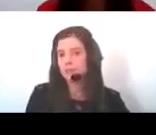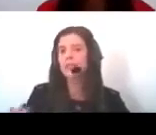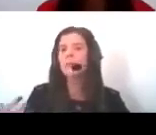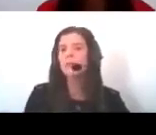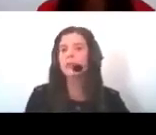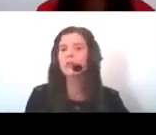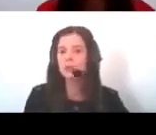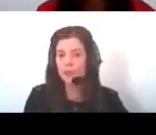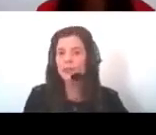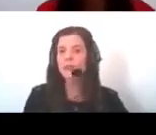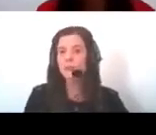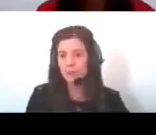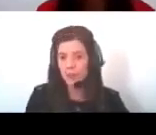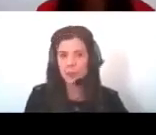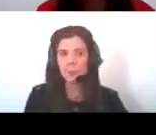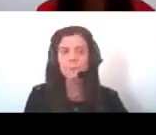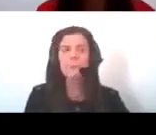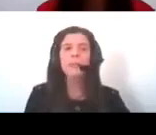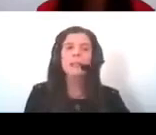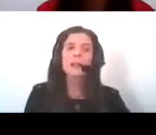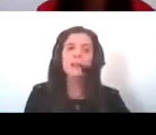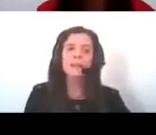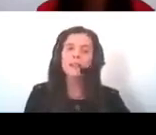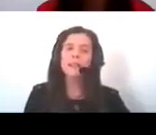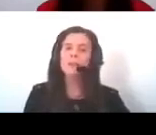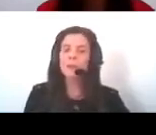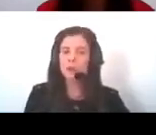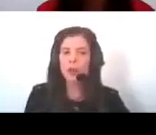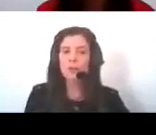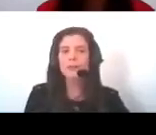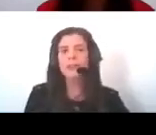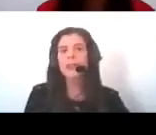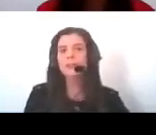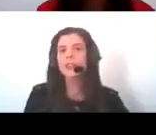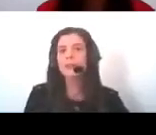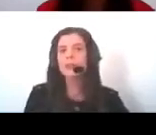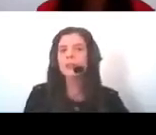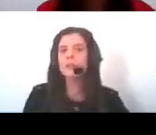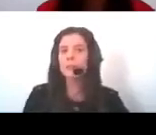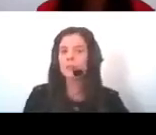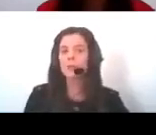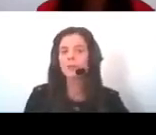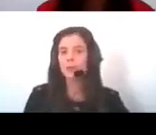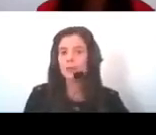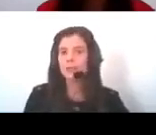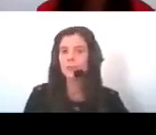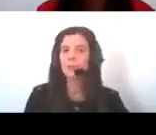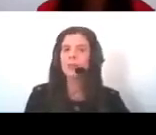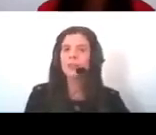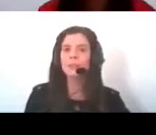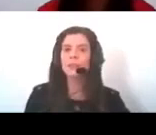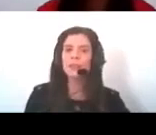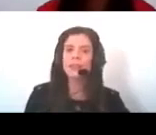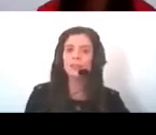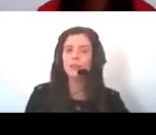por ser uma pessoa de confiança do prefeito. A Secretaria Municipal de Obras ela é responsável por todas as obras públicas do município,